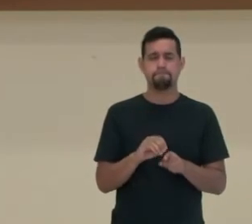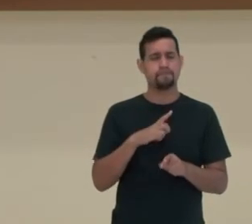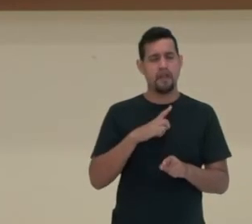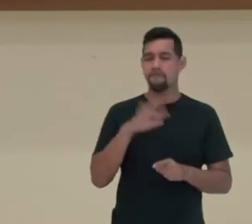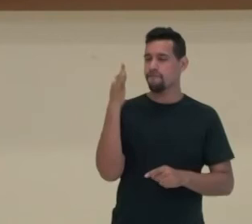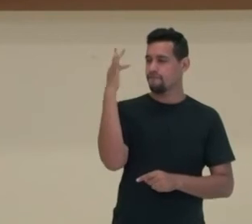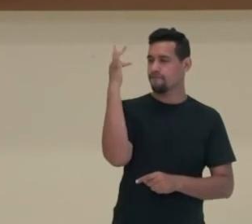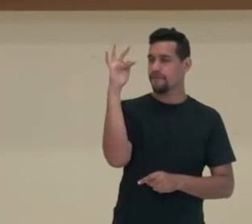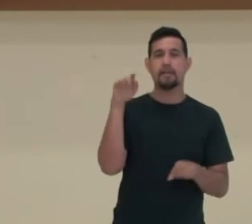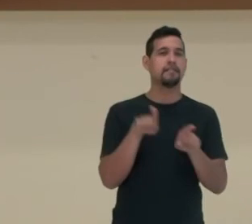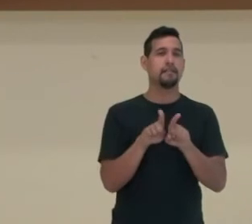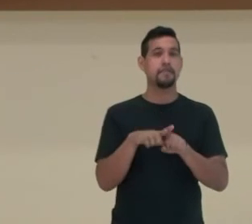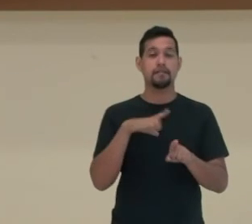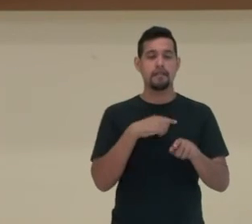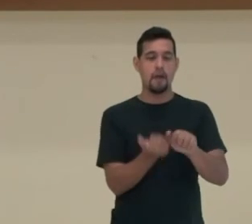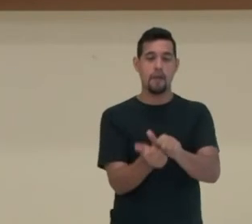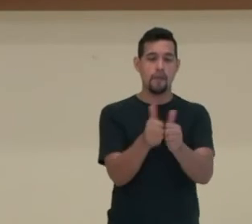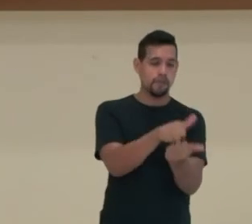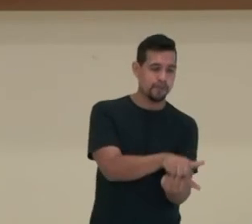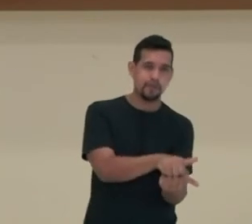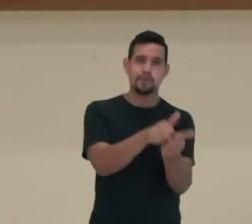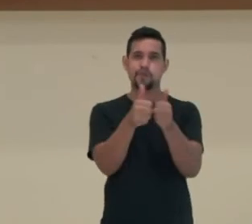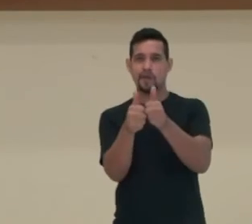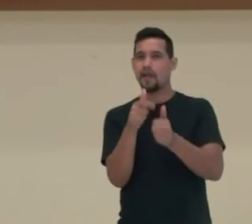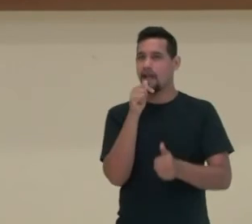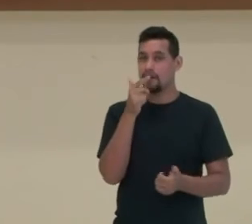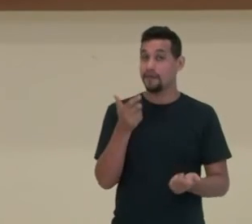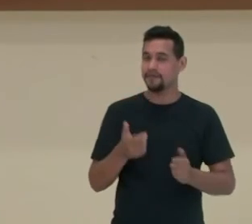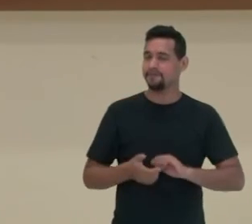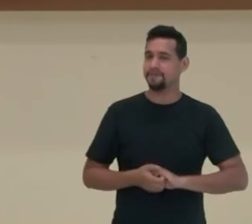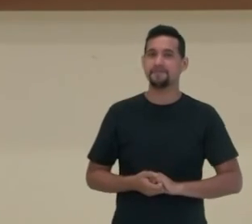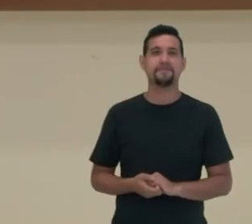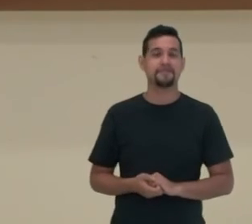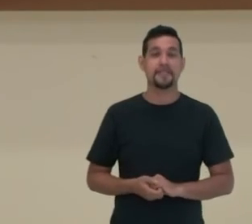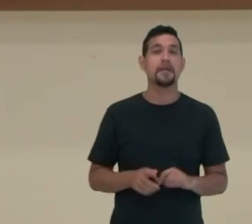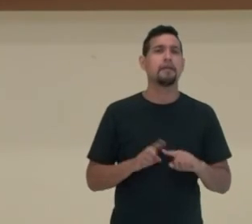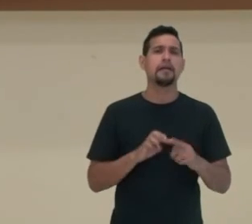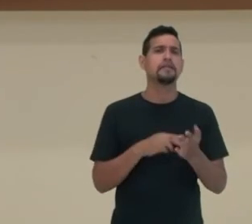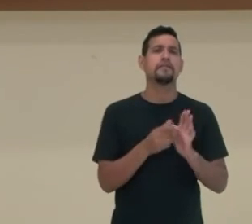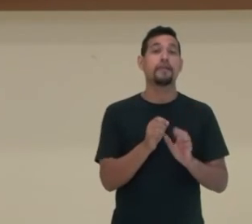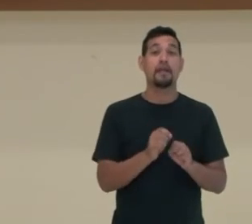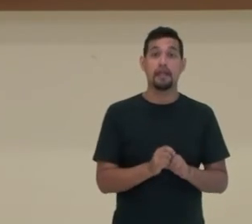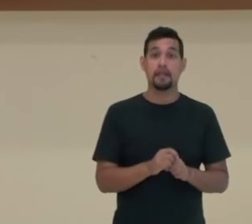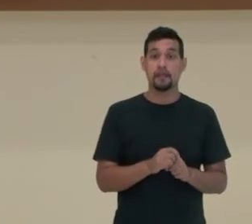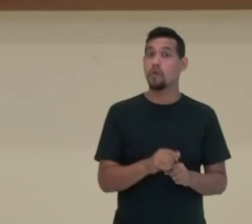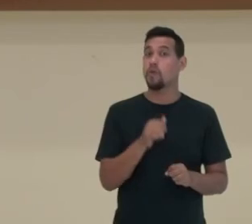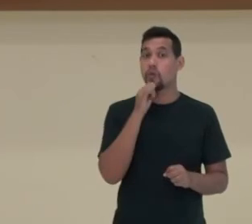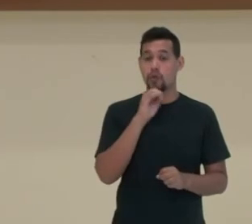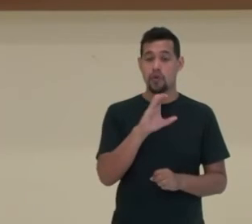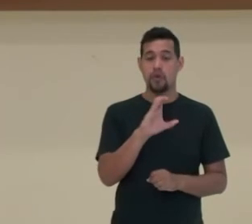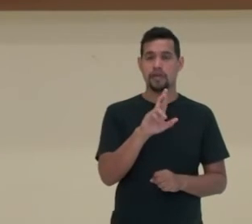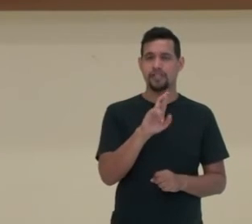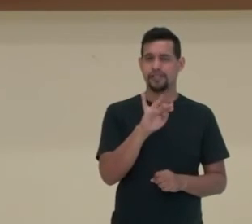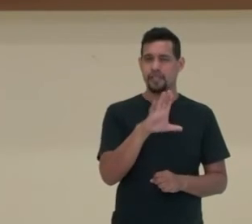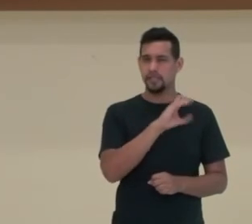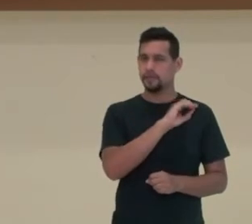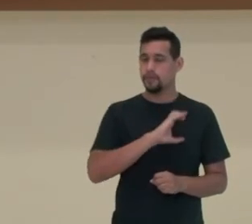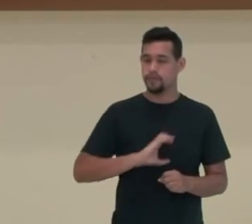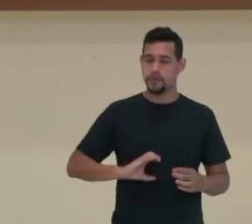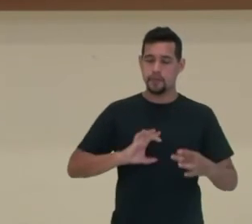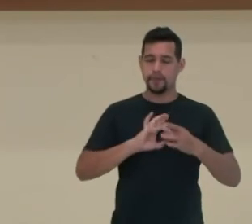da França, inclusive batizando ele numa latina de água. Pois é, o cristianismo fazendo essa unidade